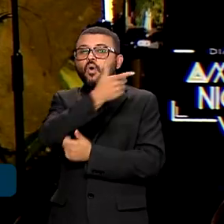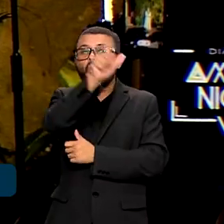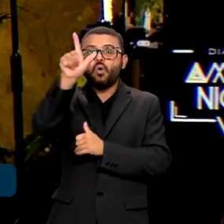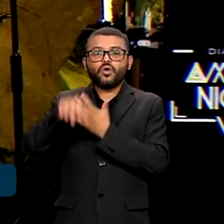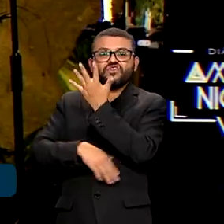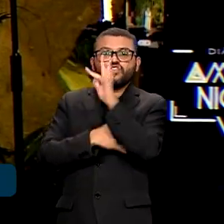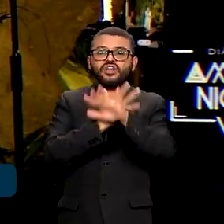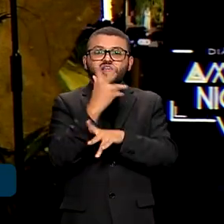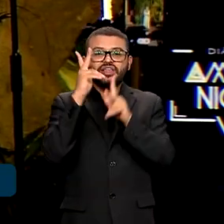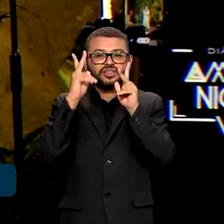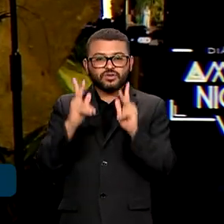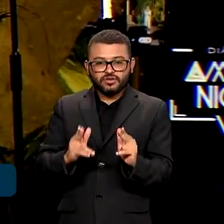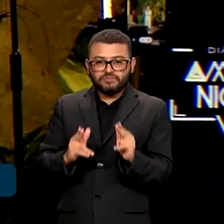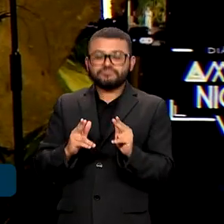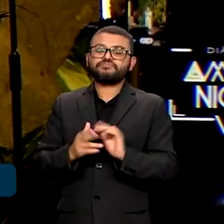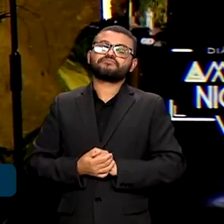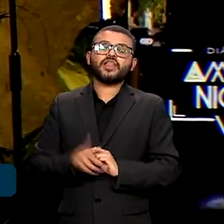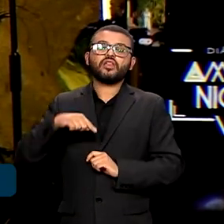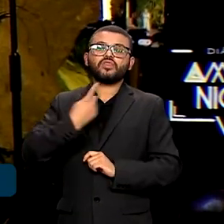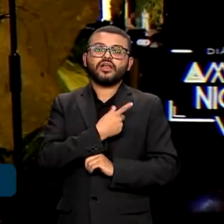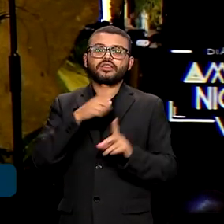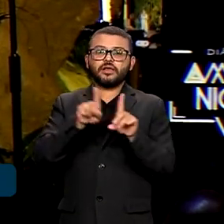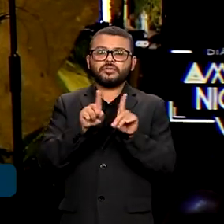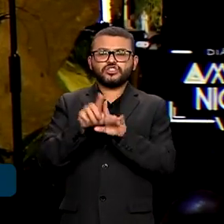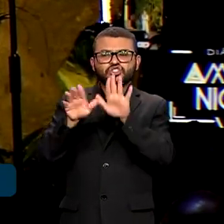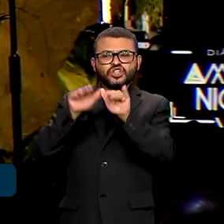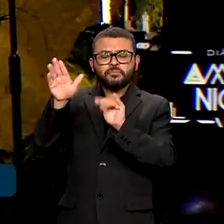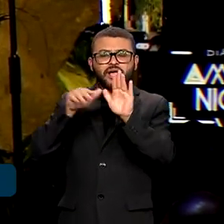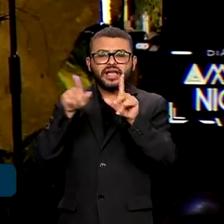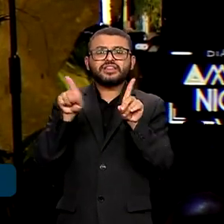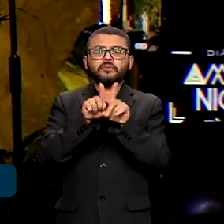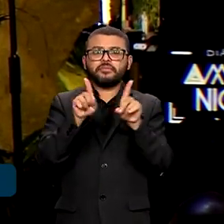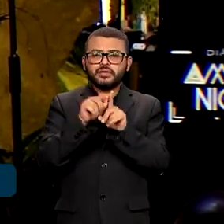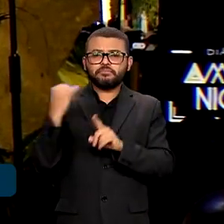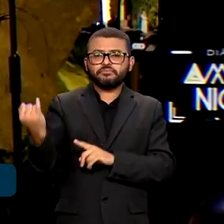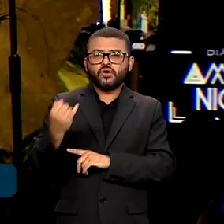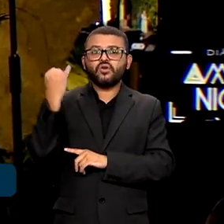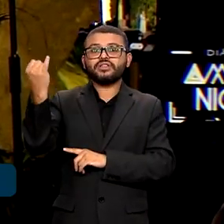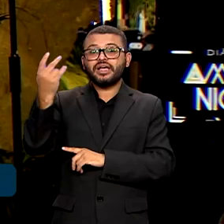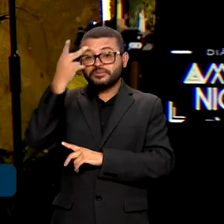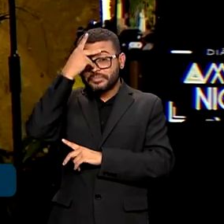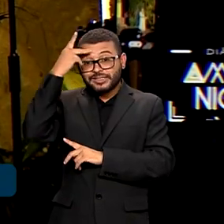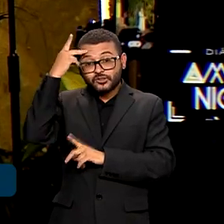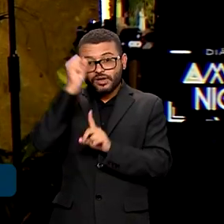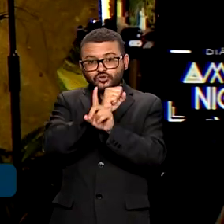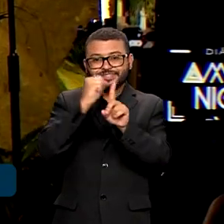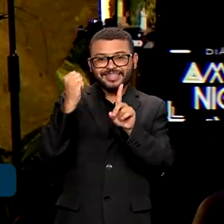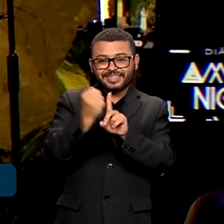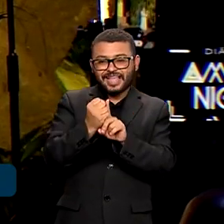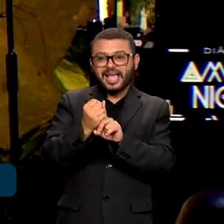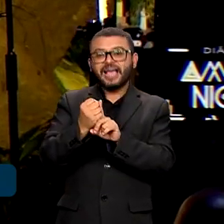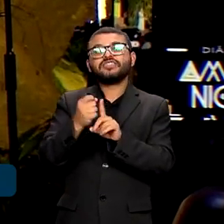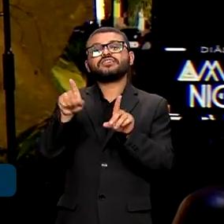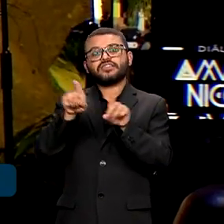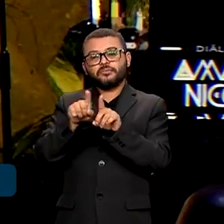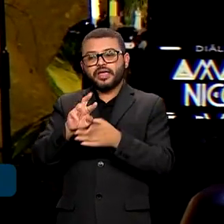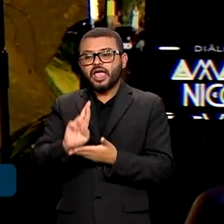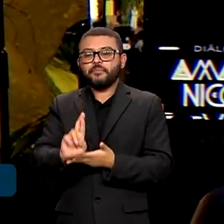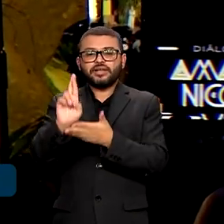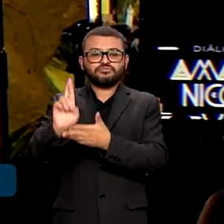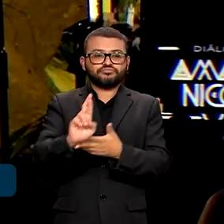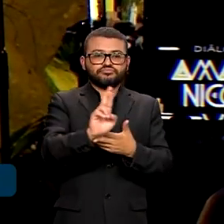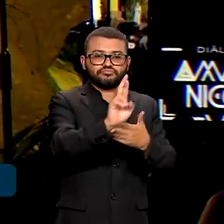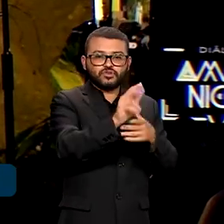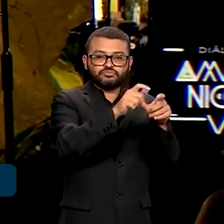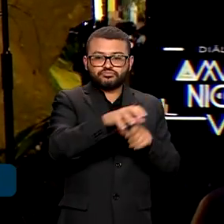tropical. Mas fez questão de chamar também as sociedades, representantes dos mais